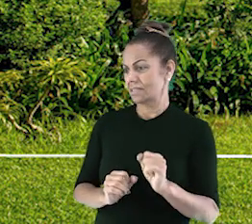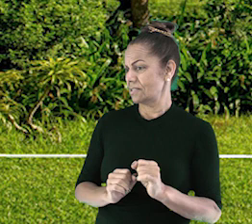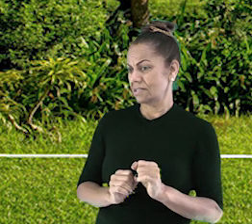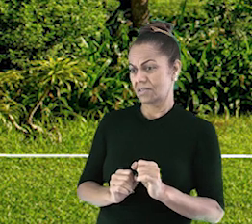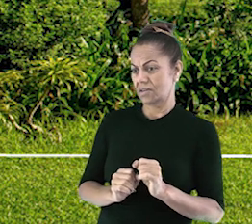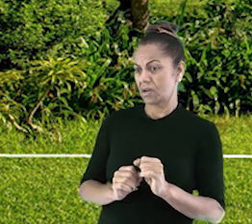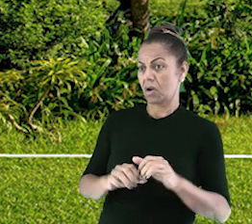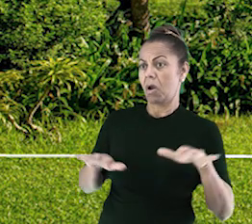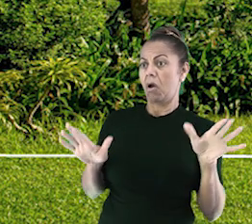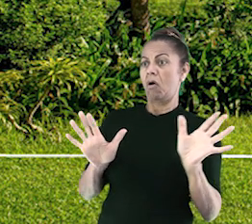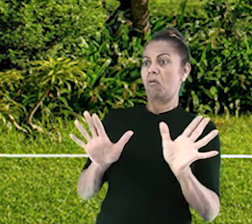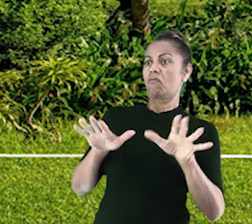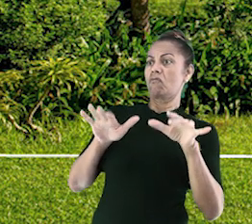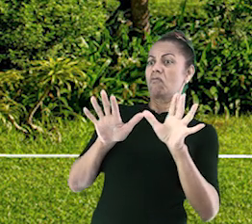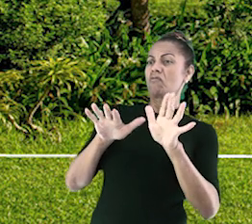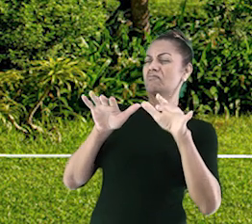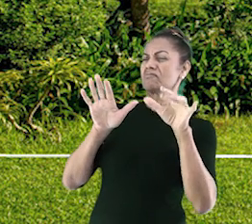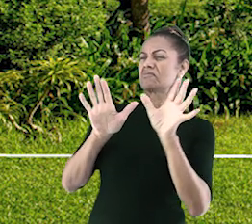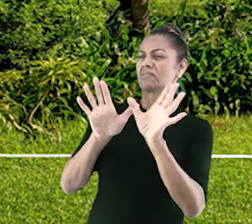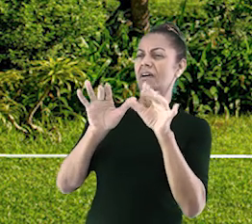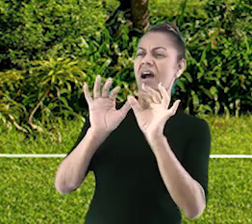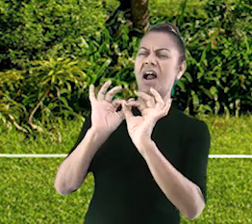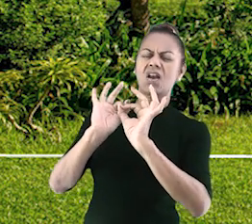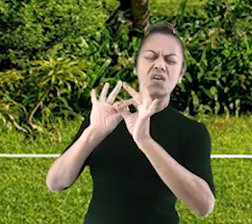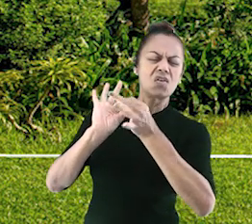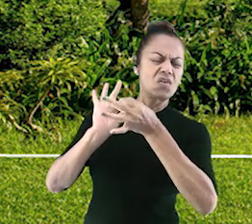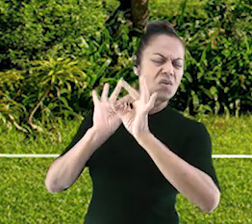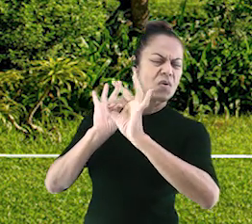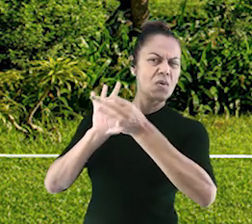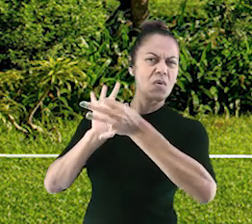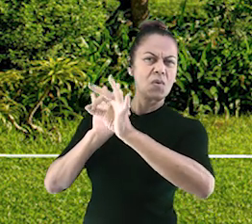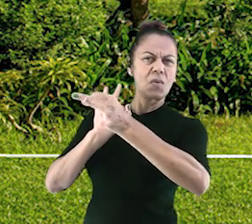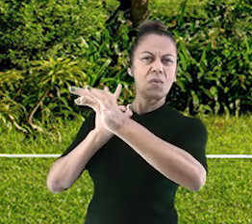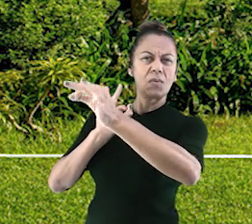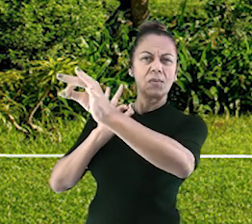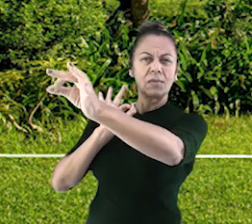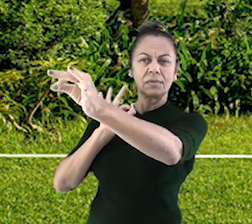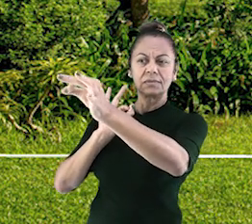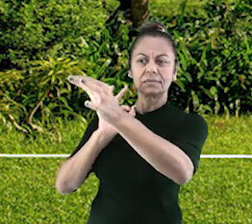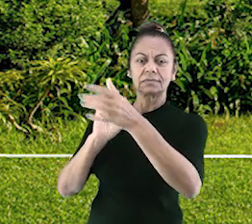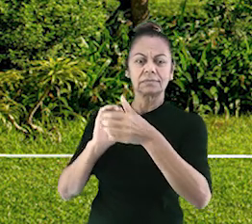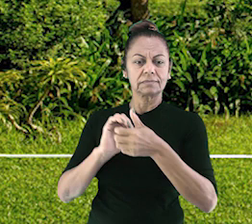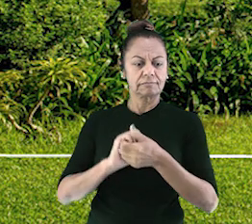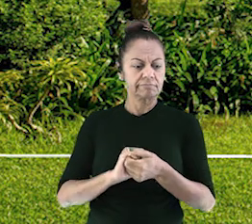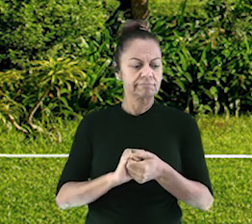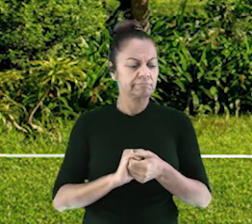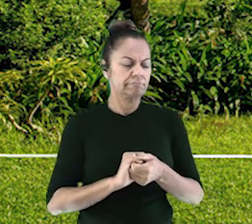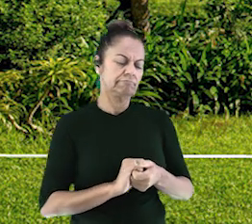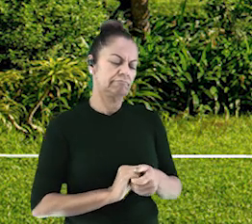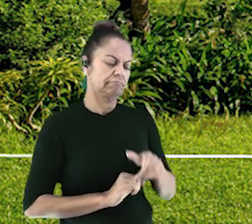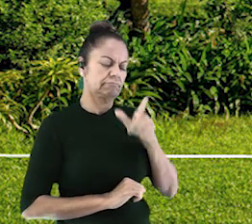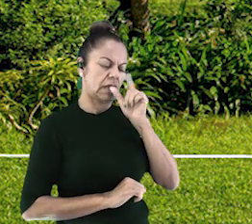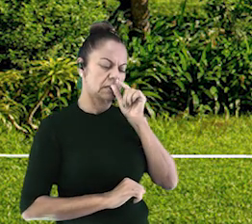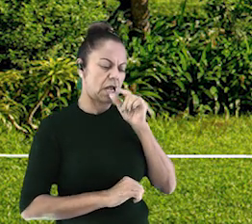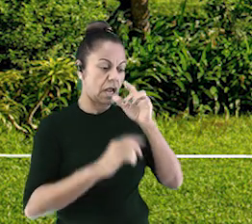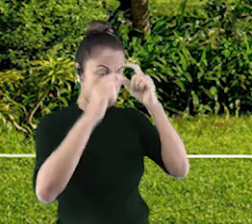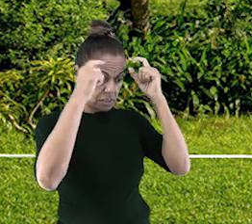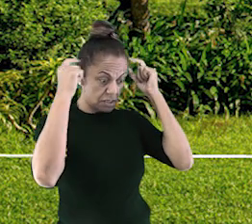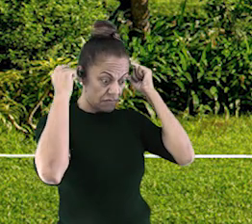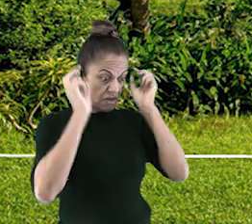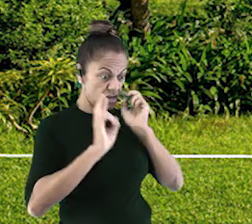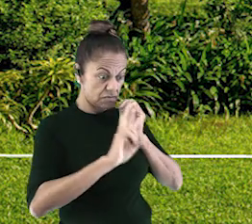vou conseguir, eu não consigo voar, é muito longe. O